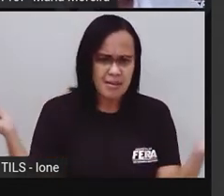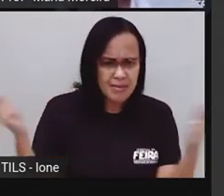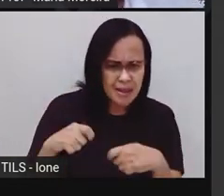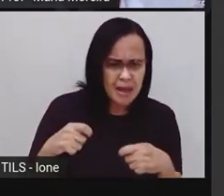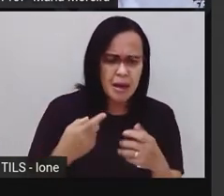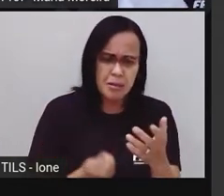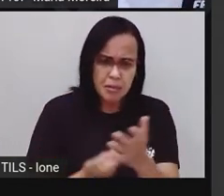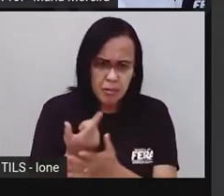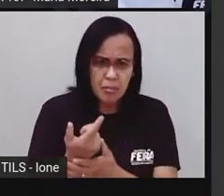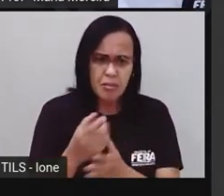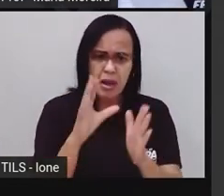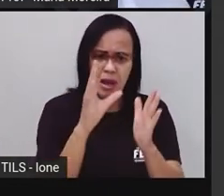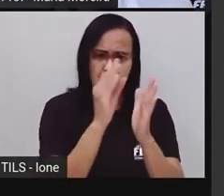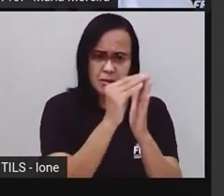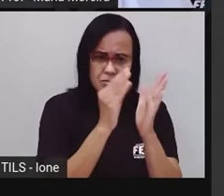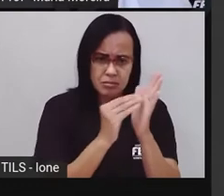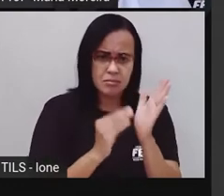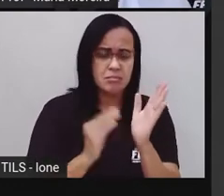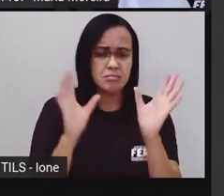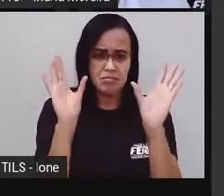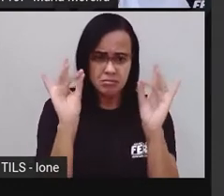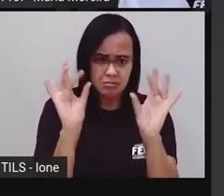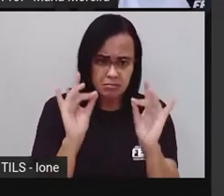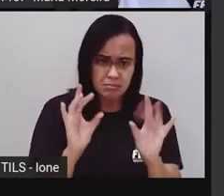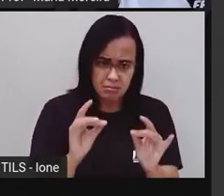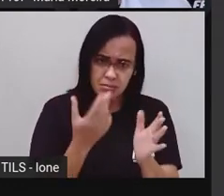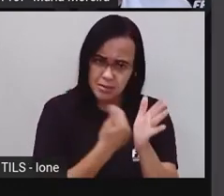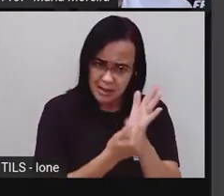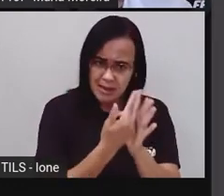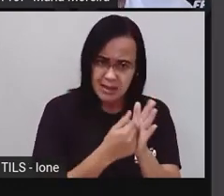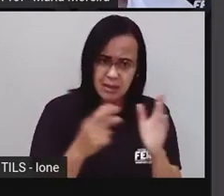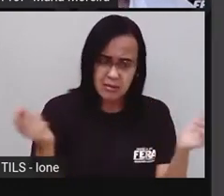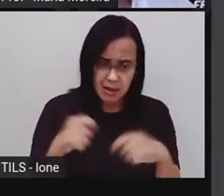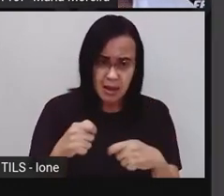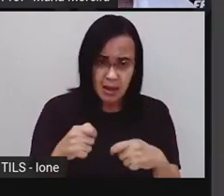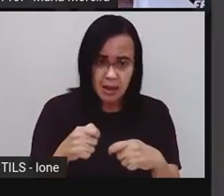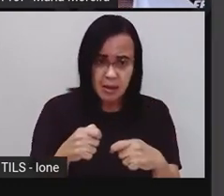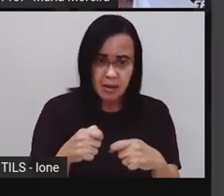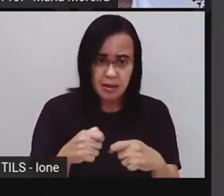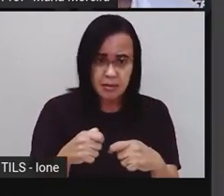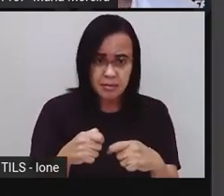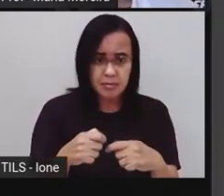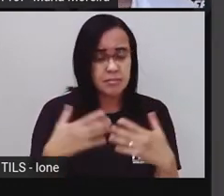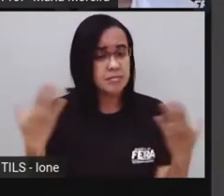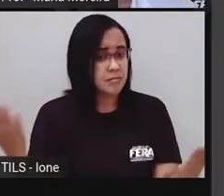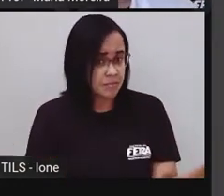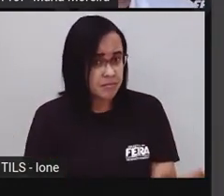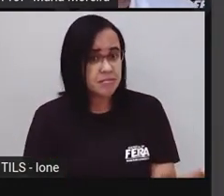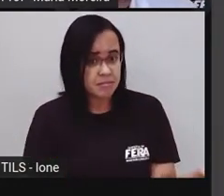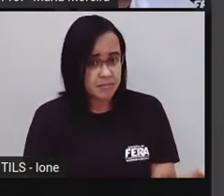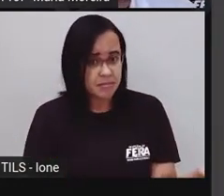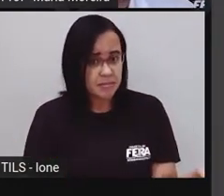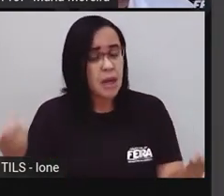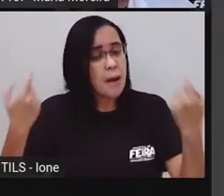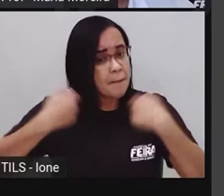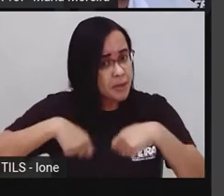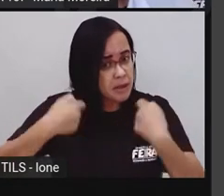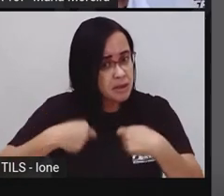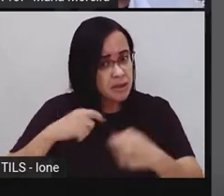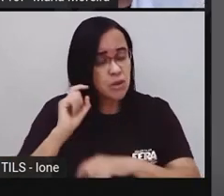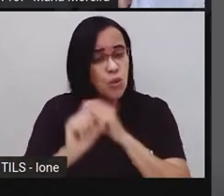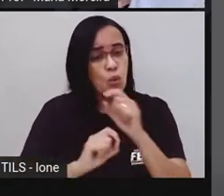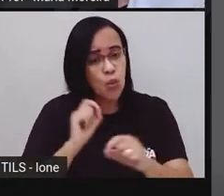então para Pedrinho conseguir aí comprar o pacote de figurinhas ele teria que fazer o que ele precisaria na